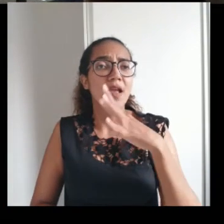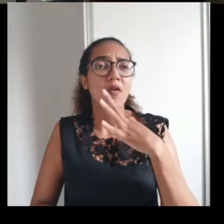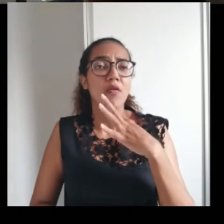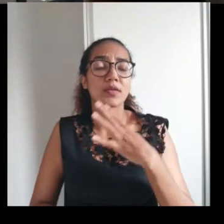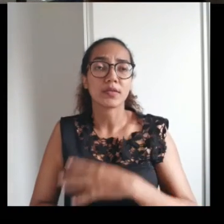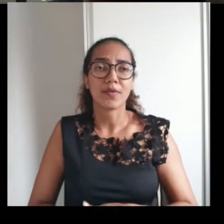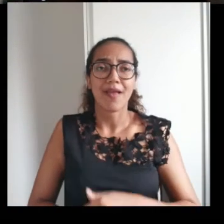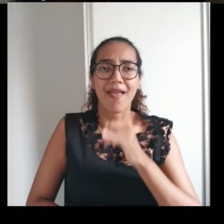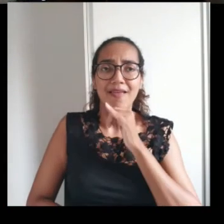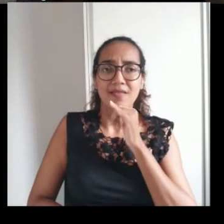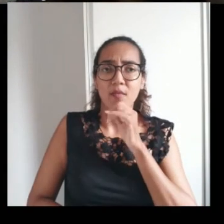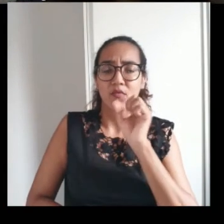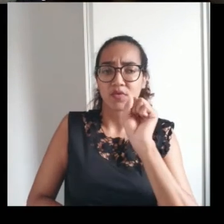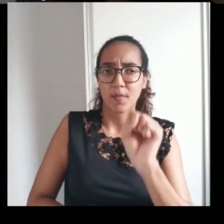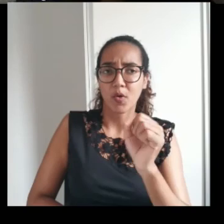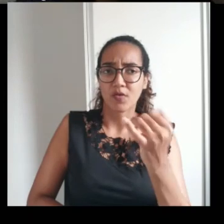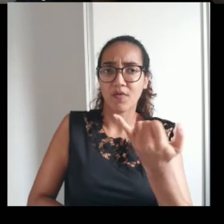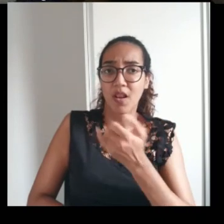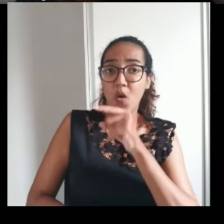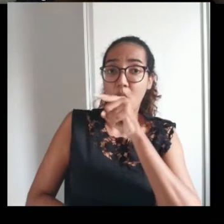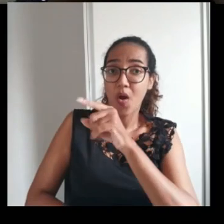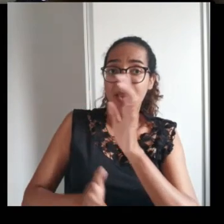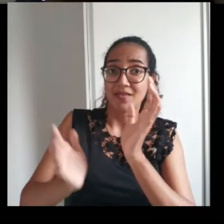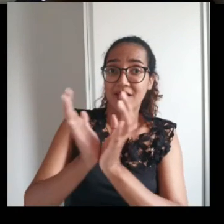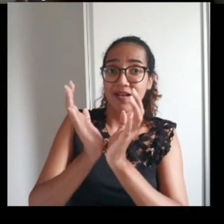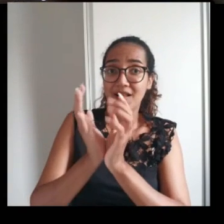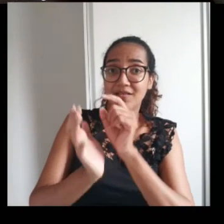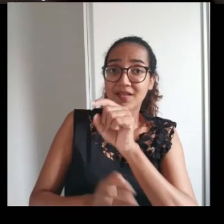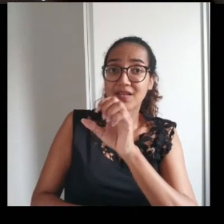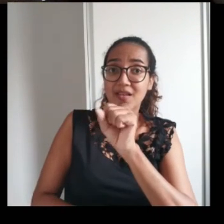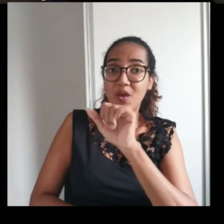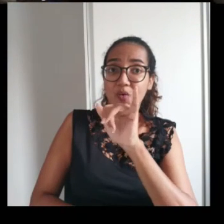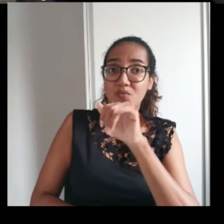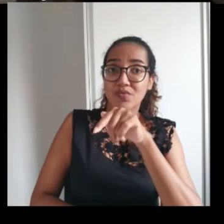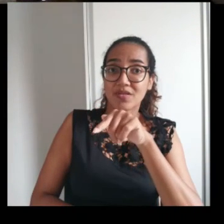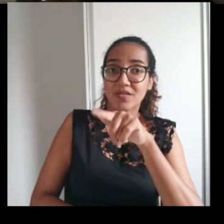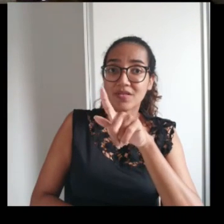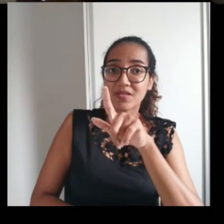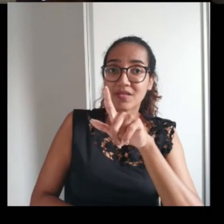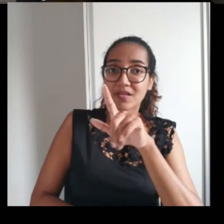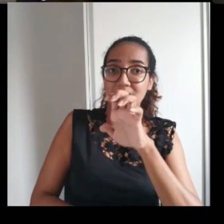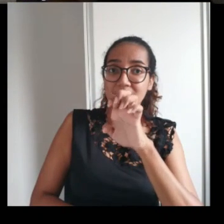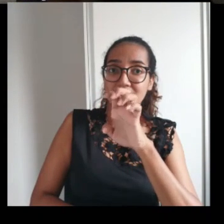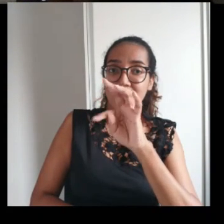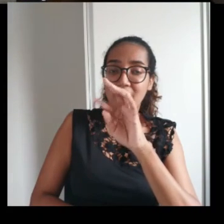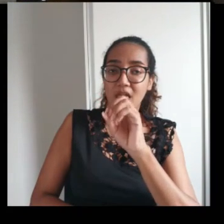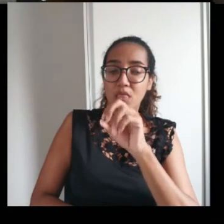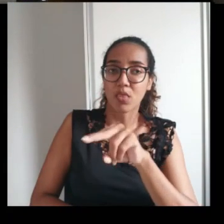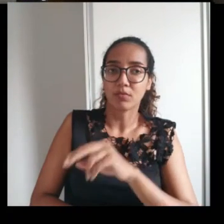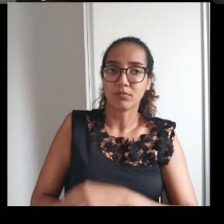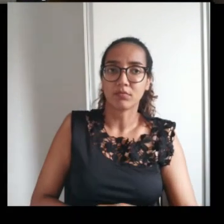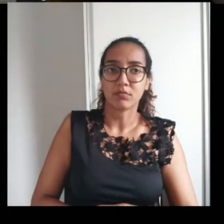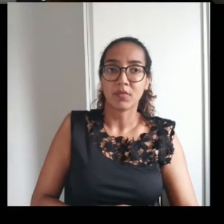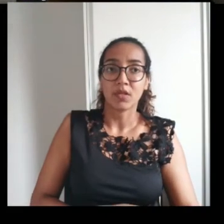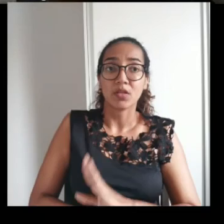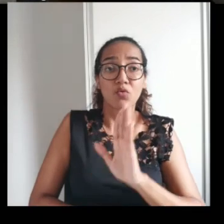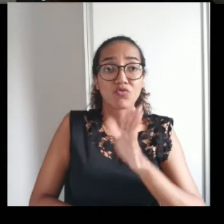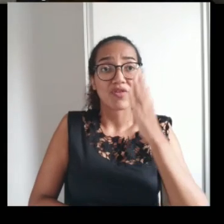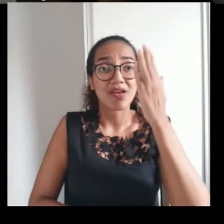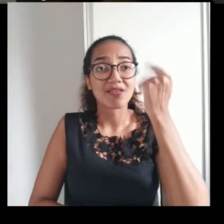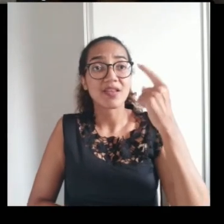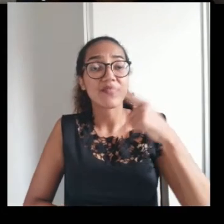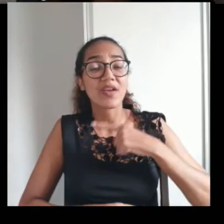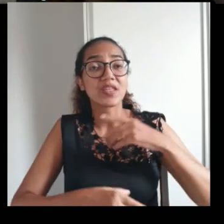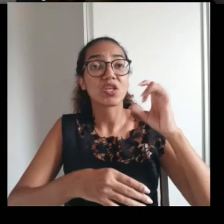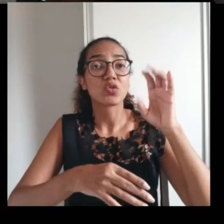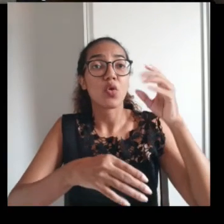é um singleton. Aí eu não preciso mais falar, você não precisa mais falar nada, eu já sei que só vai ter uma única instância dela em memória, e eu vou implementar ela